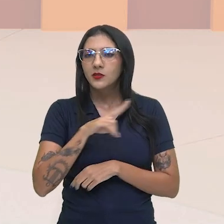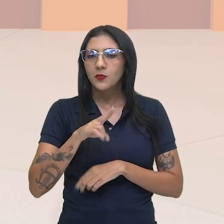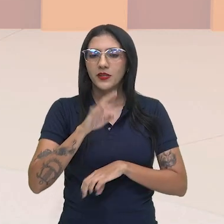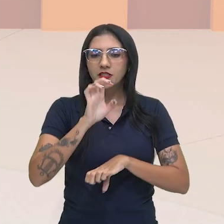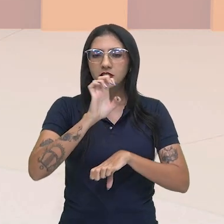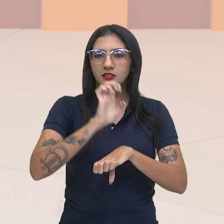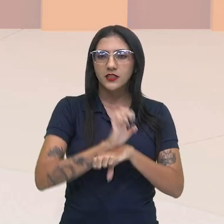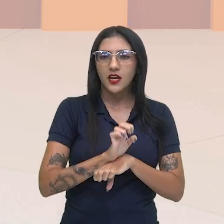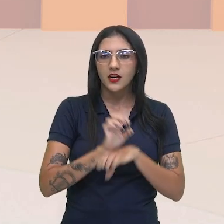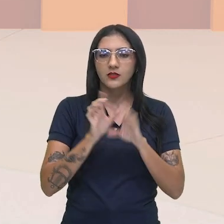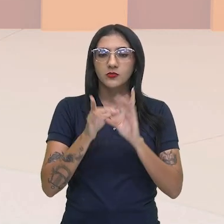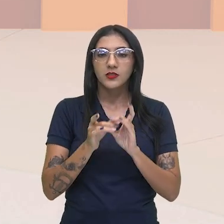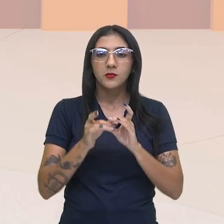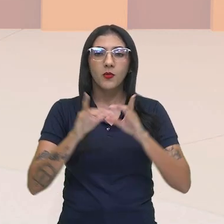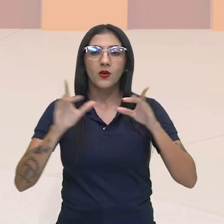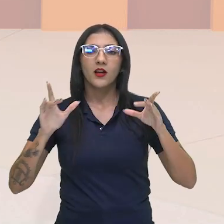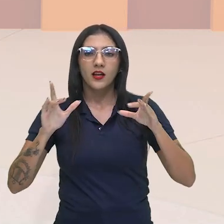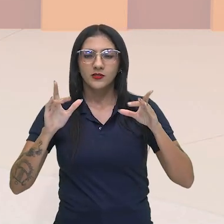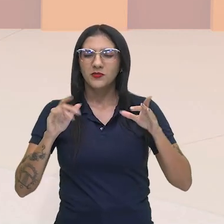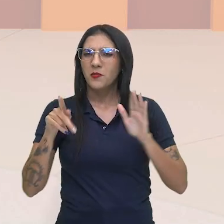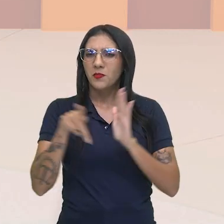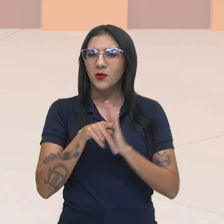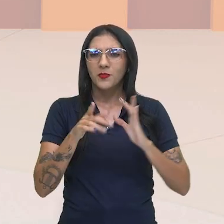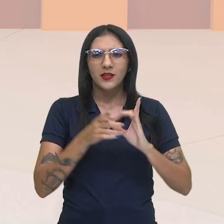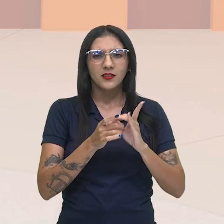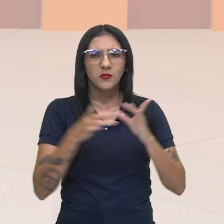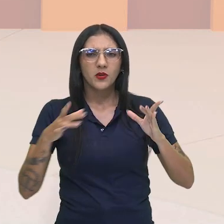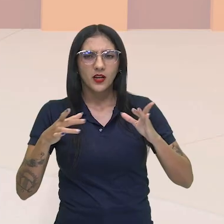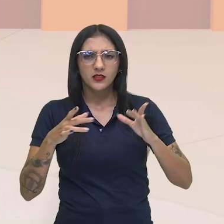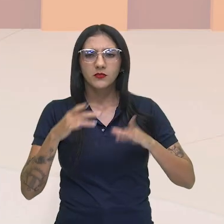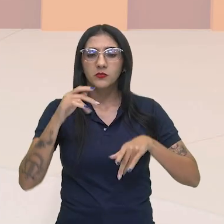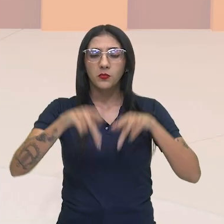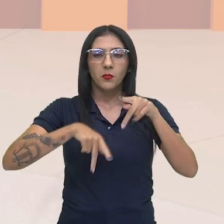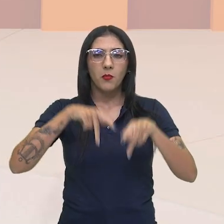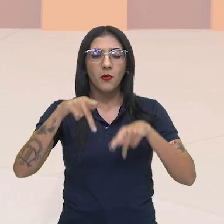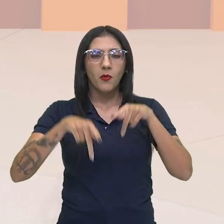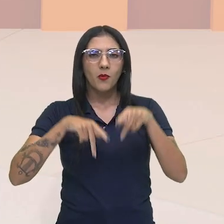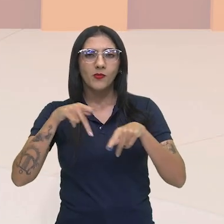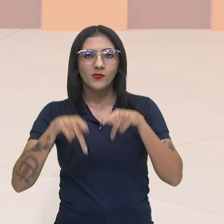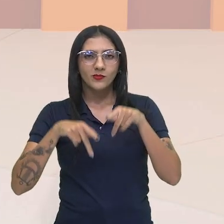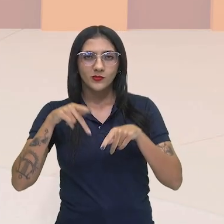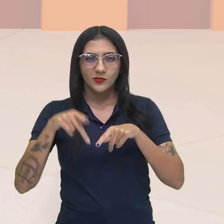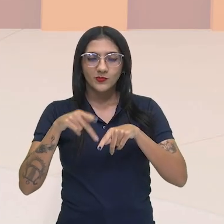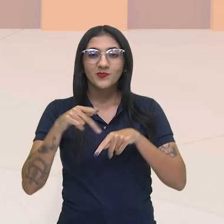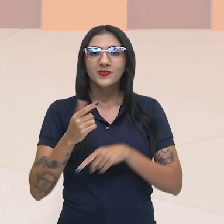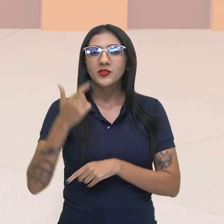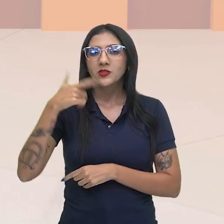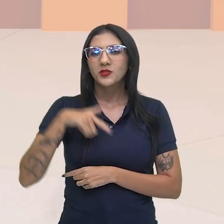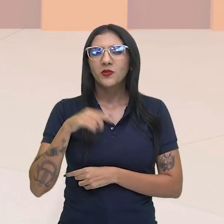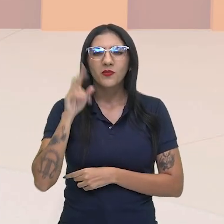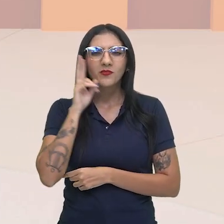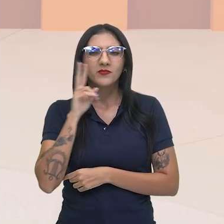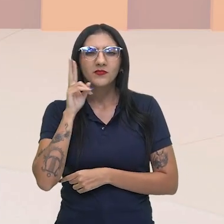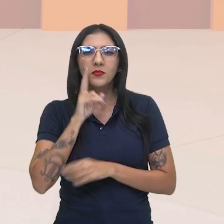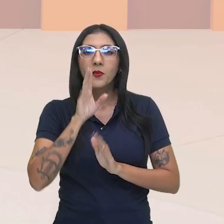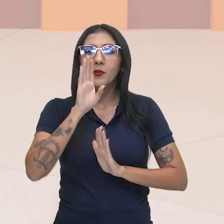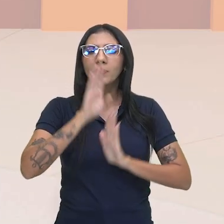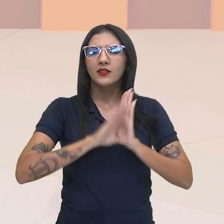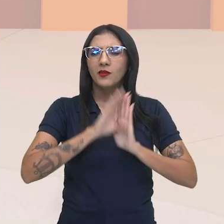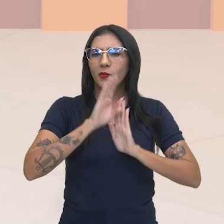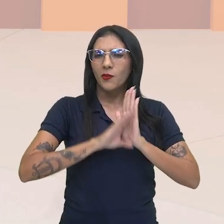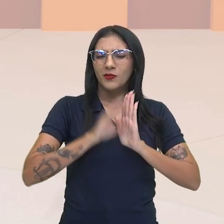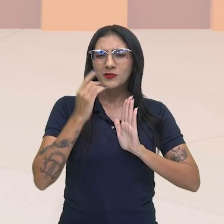É a democracia como um todo, é aquele governo do povo, né? Voltamos de novo para aquele conceito